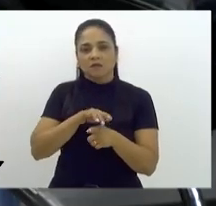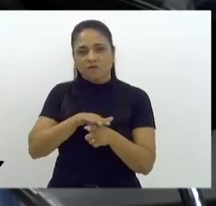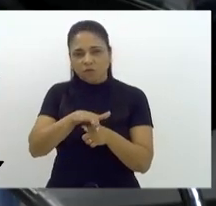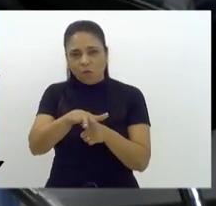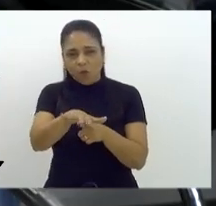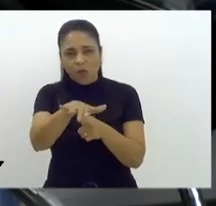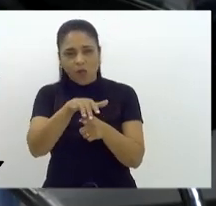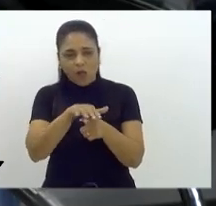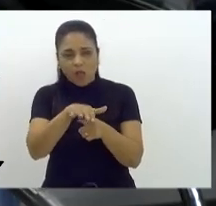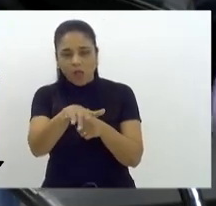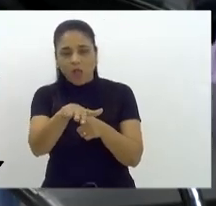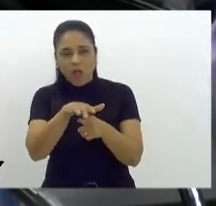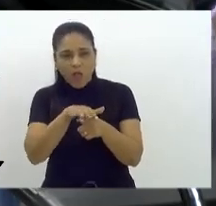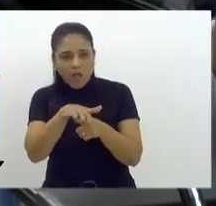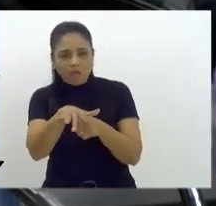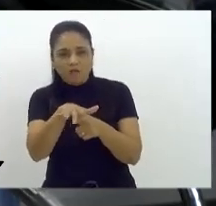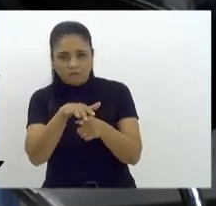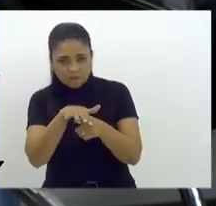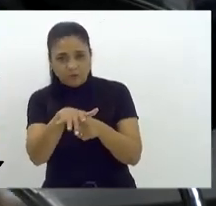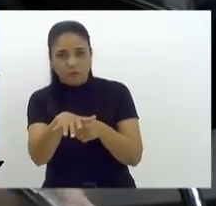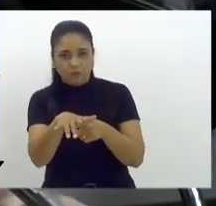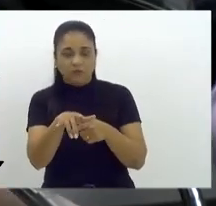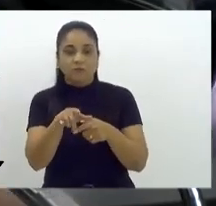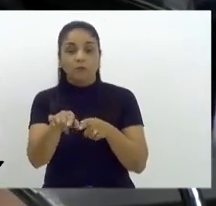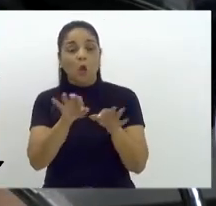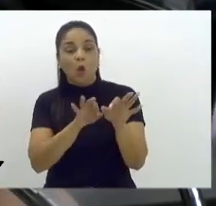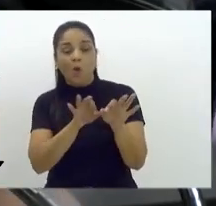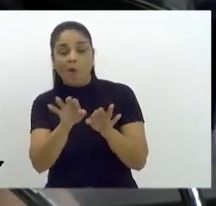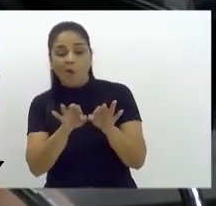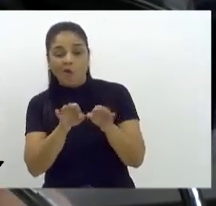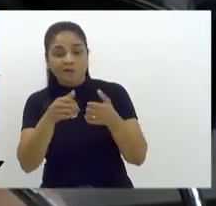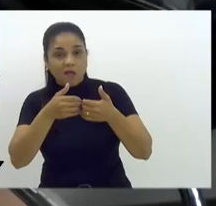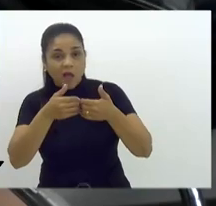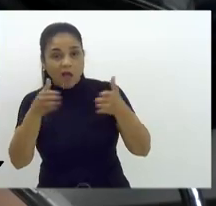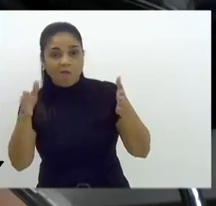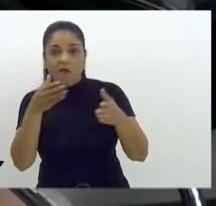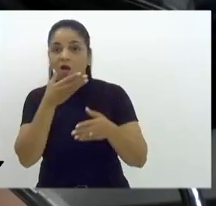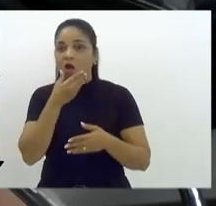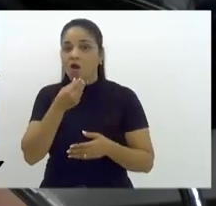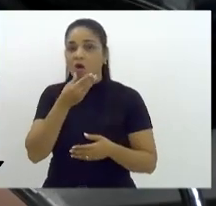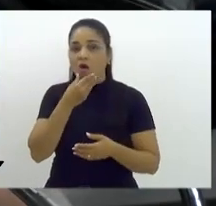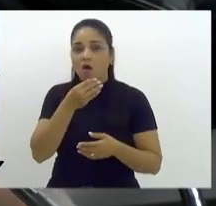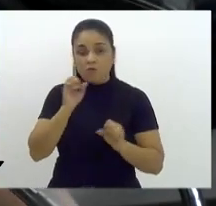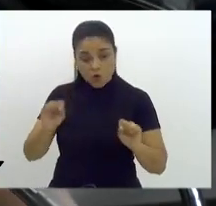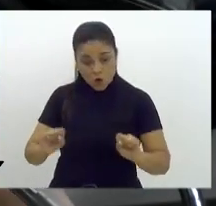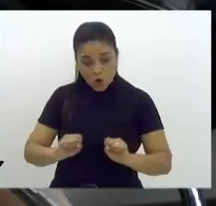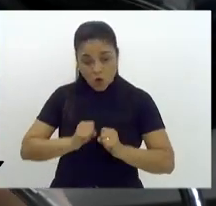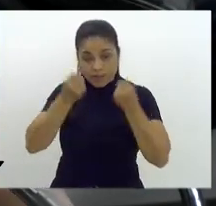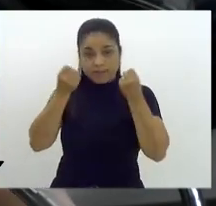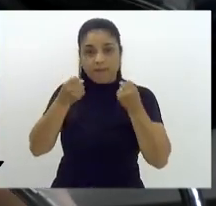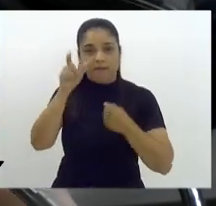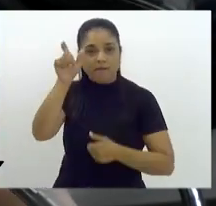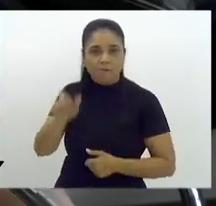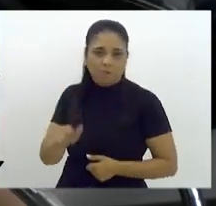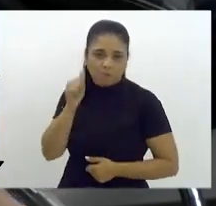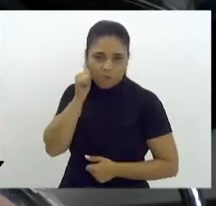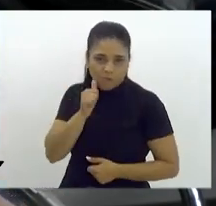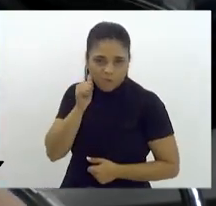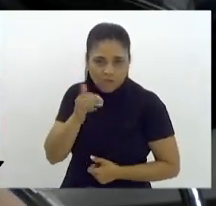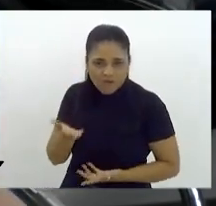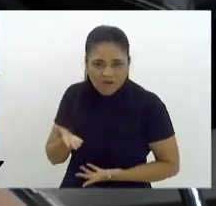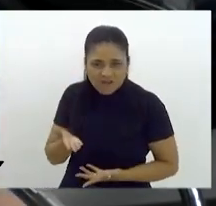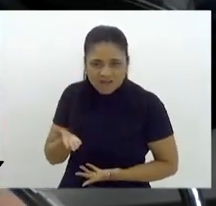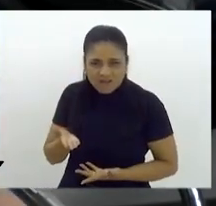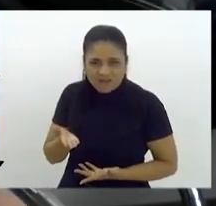buill que é a auto-organização aberta de homens que odeiam mulheres como